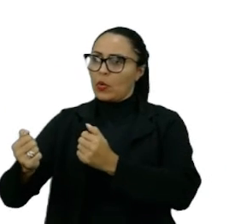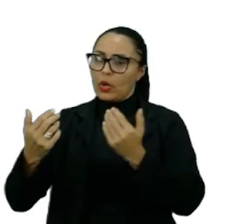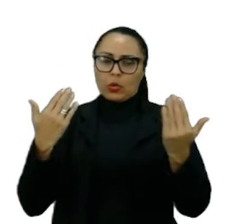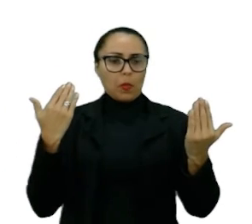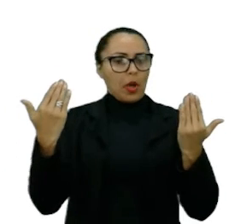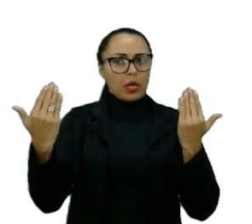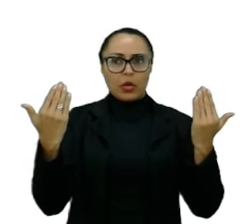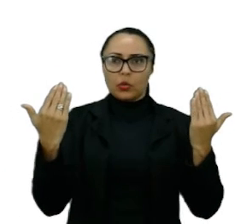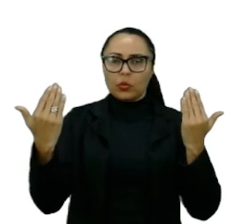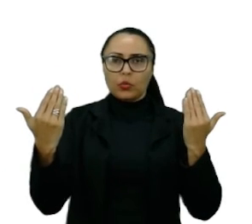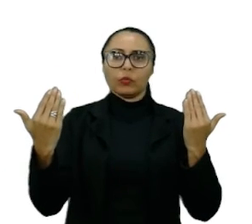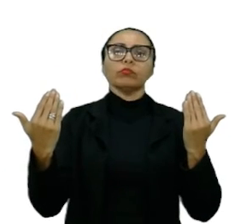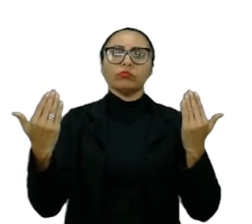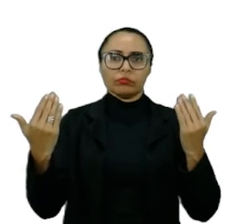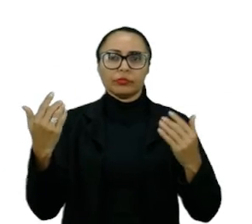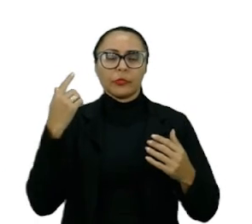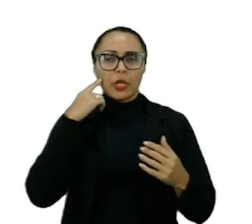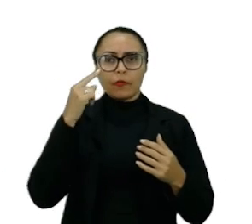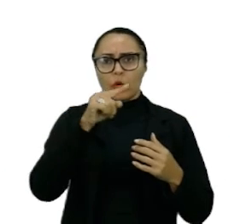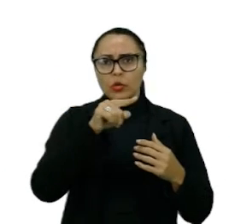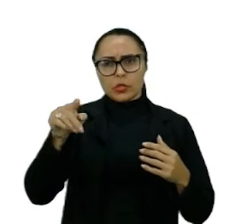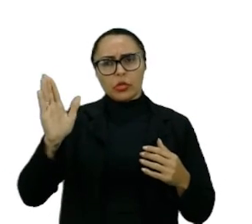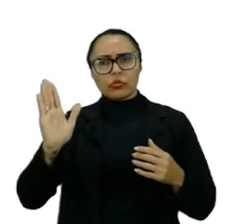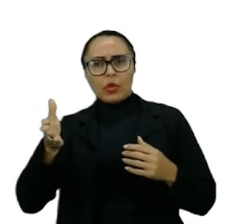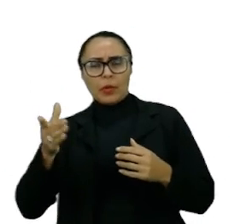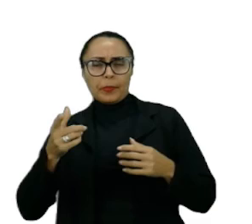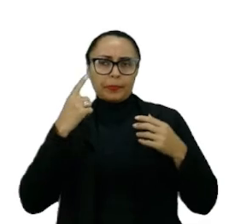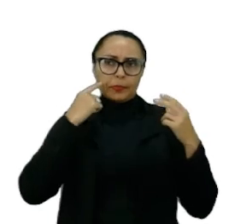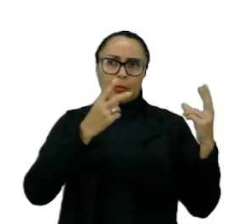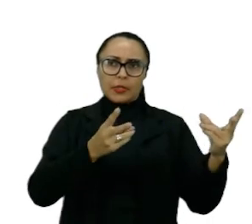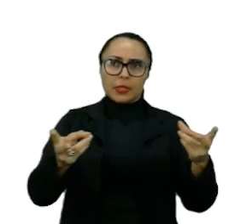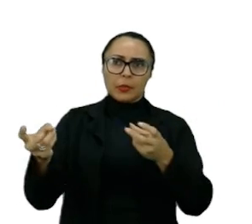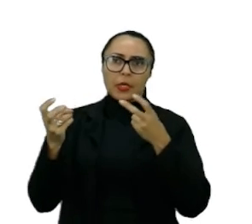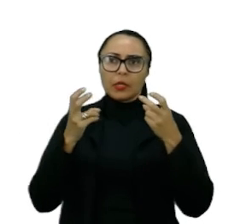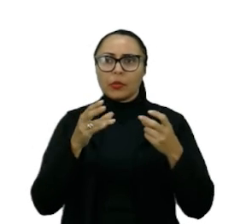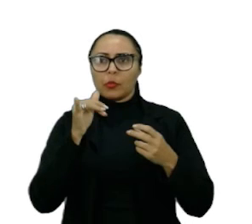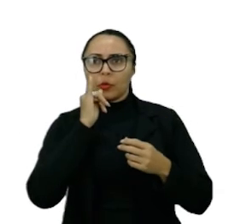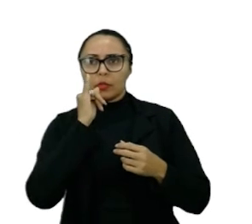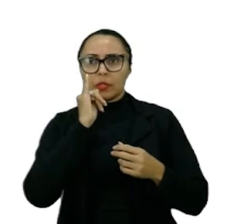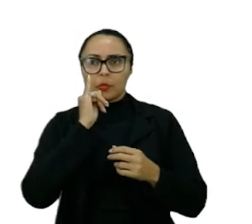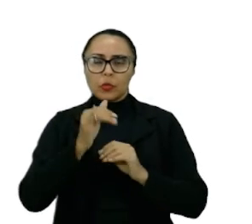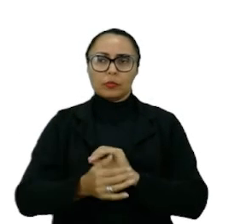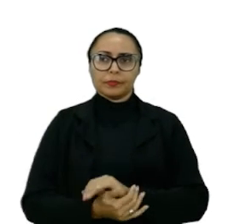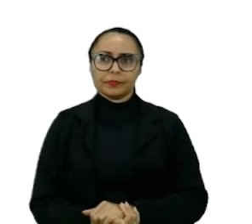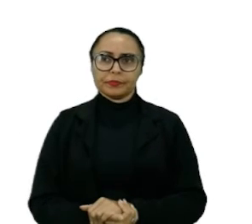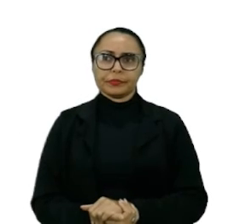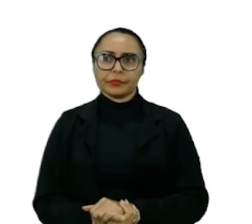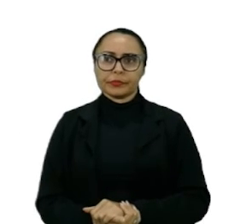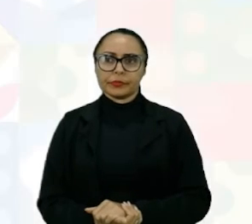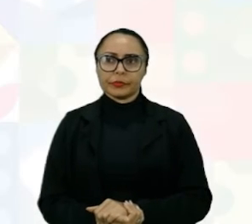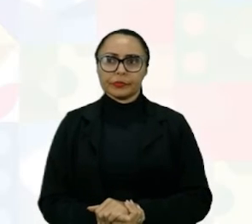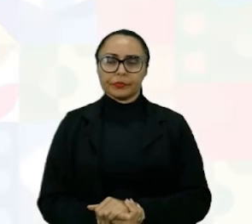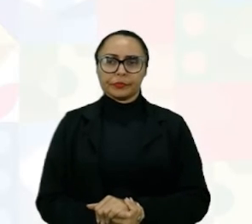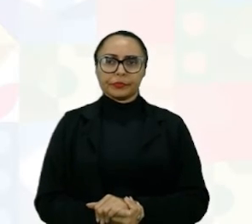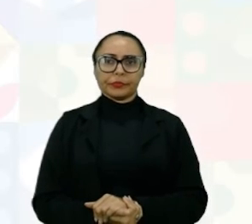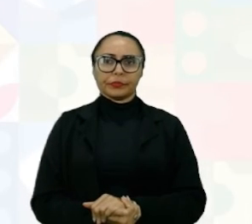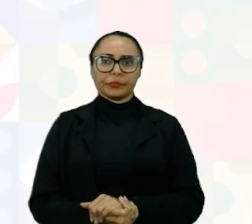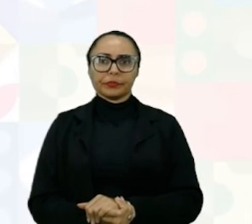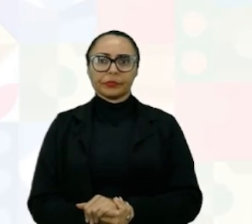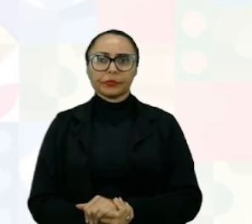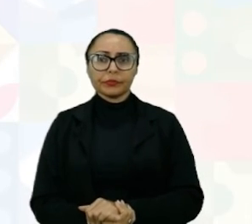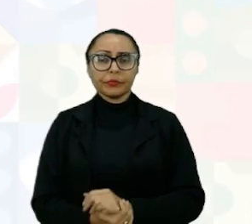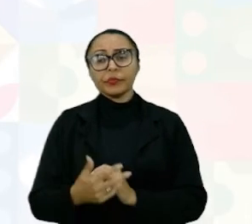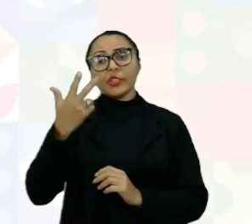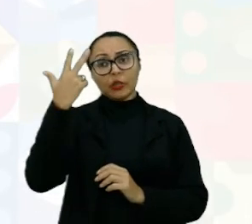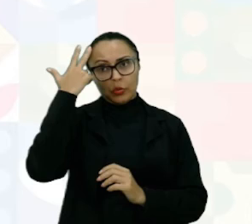Não sei se você já percebeu que, por exemplo, vamos dar um exemplo aqui de uma empresa automotiva, geralmente, quando